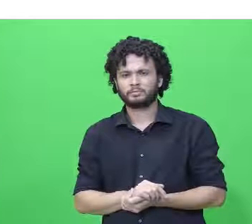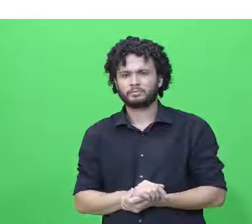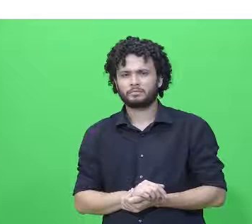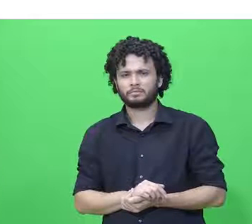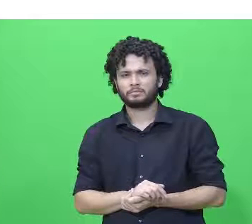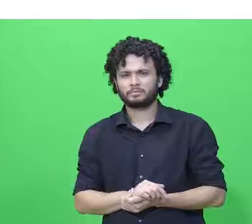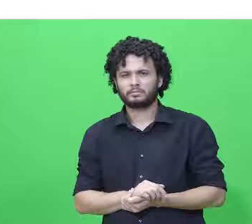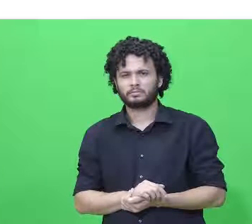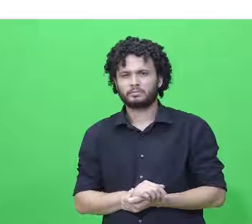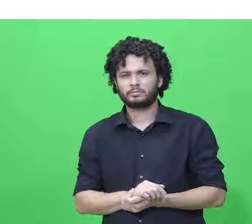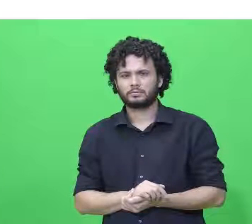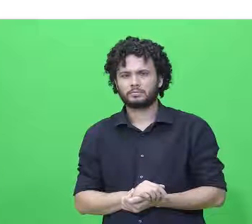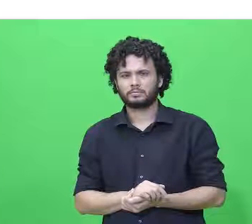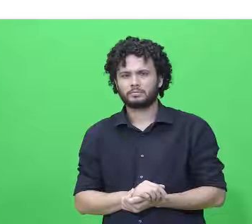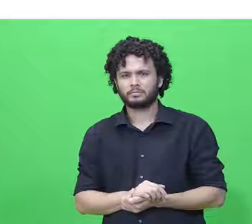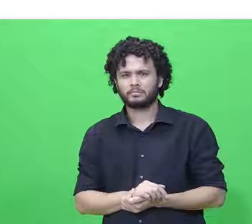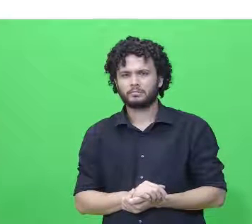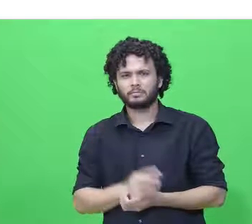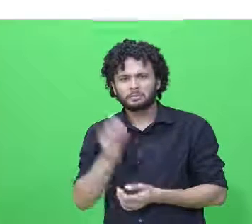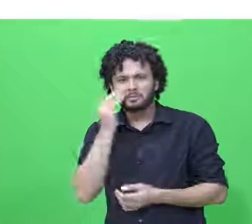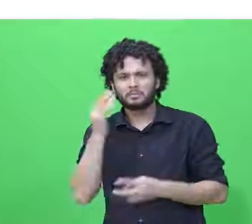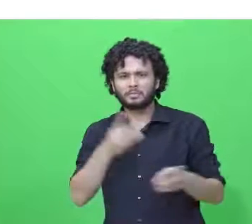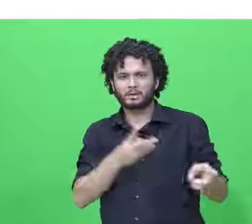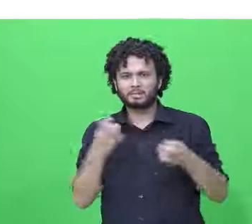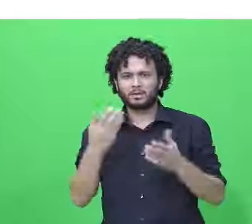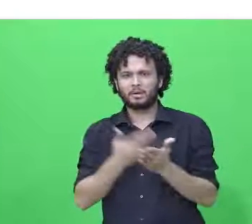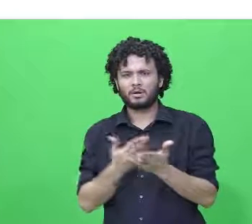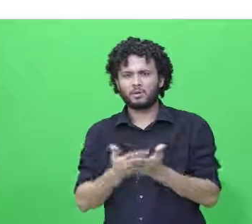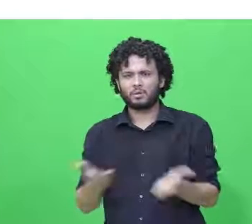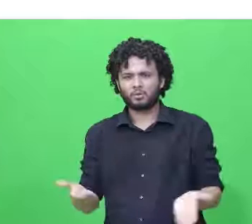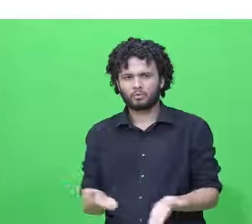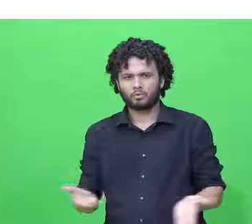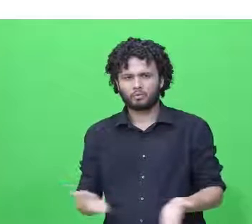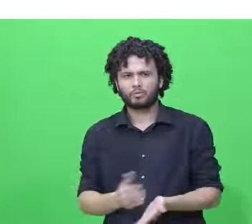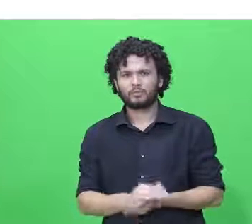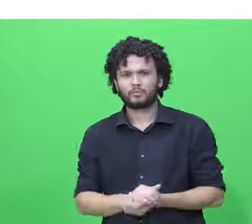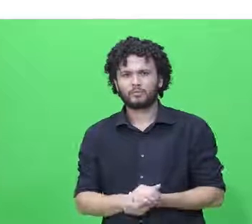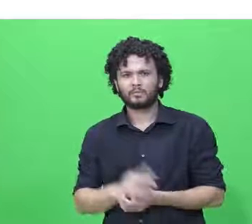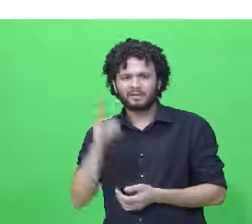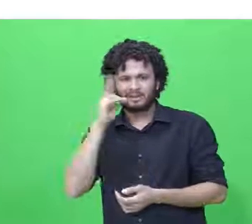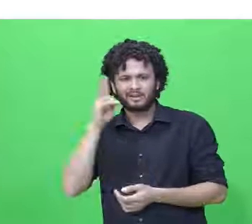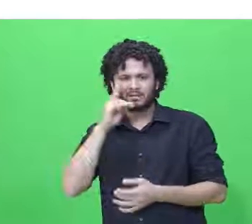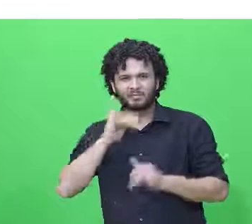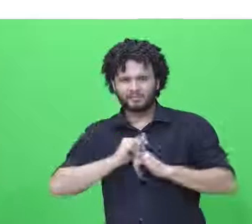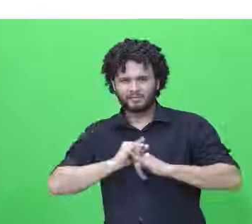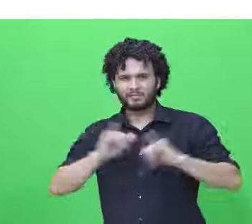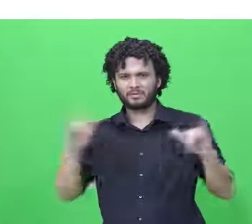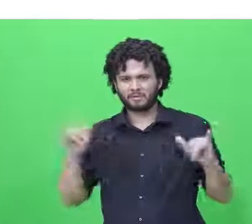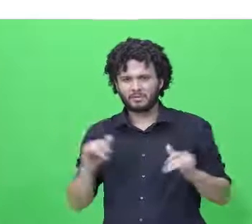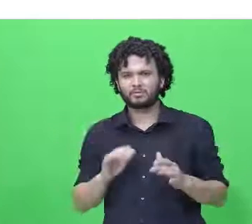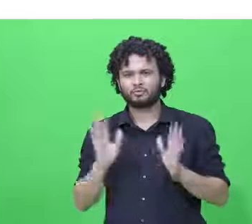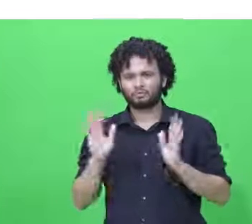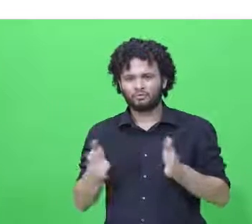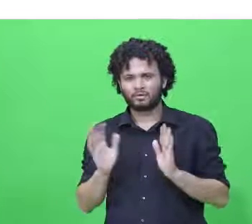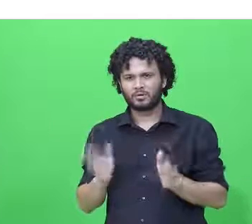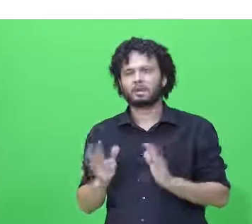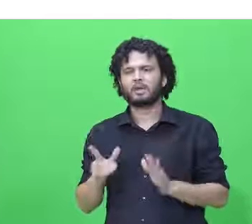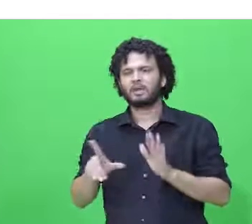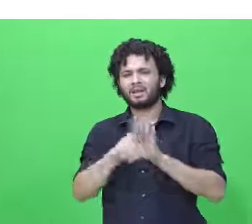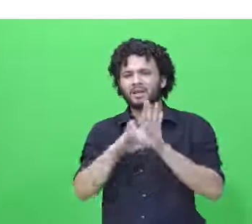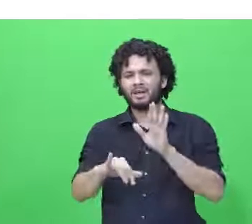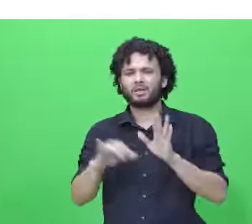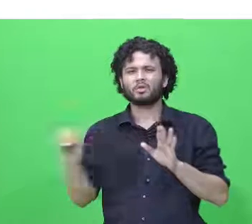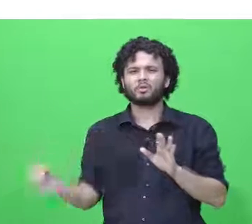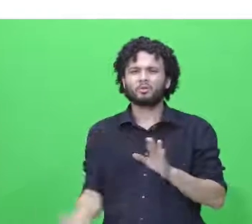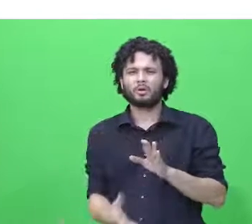proteção. Exatamente isso, e nós vimos isso, então, na nossa aula de hoje, Lembra que eu falei para vocês que ele dá as leis trabalhistas de uma forma